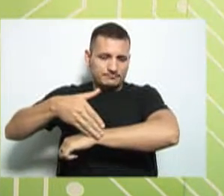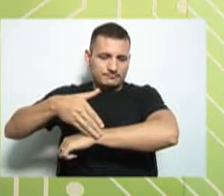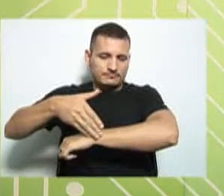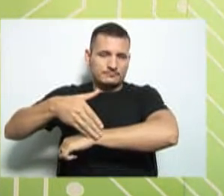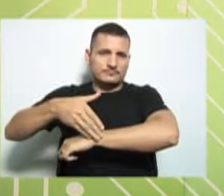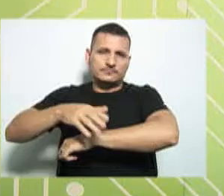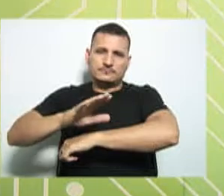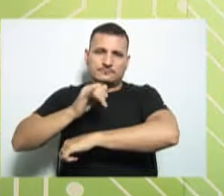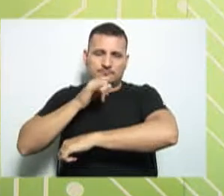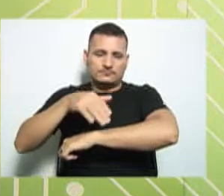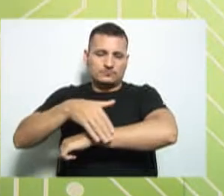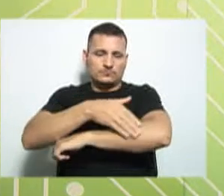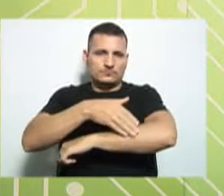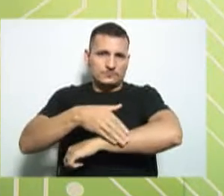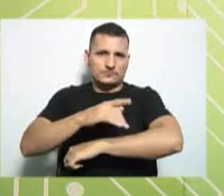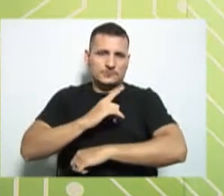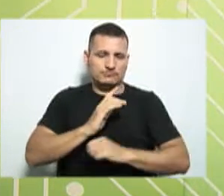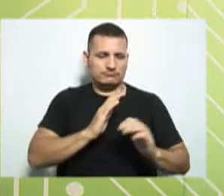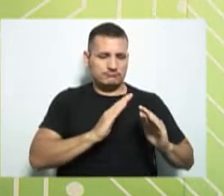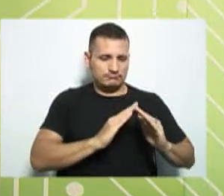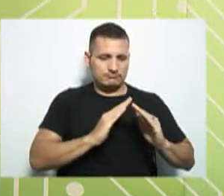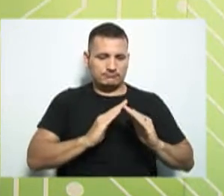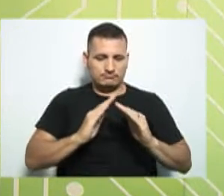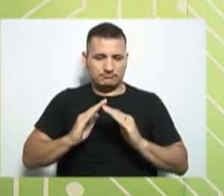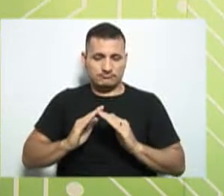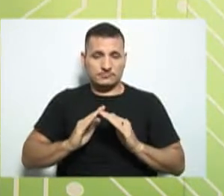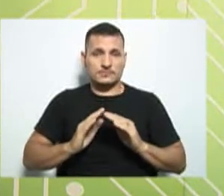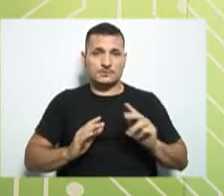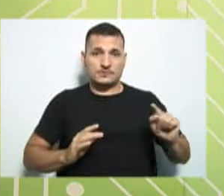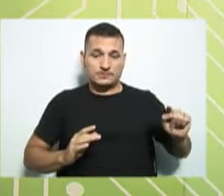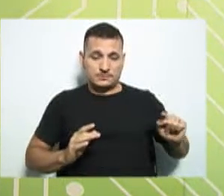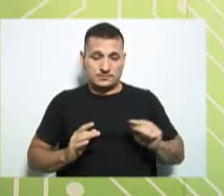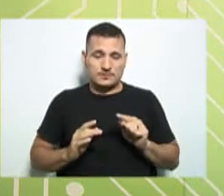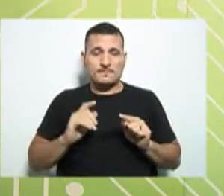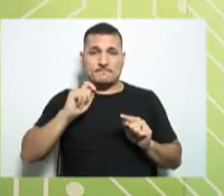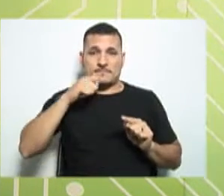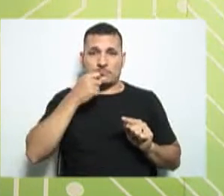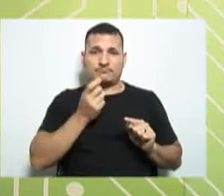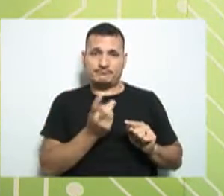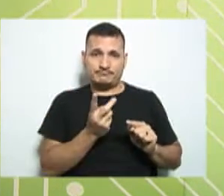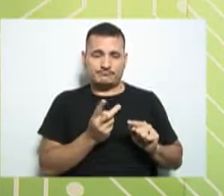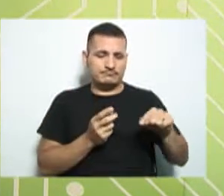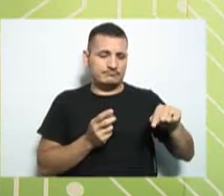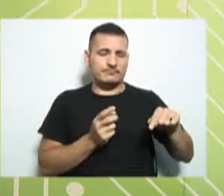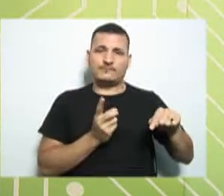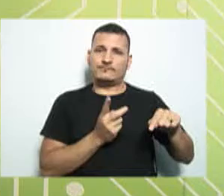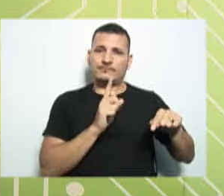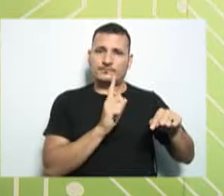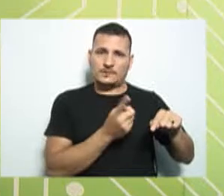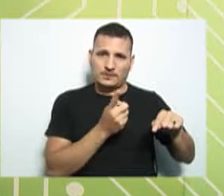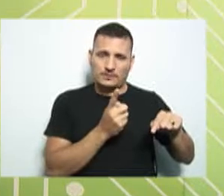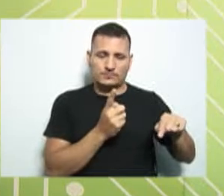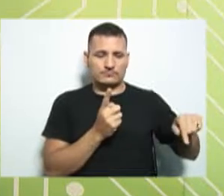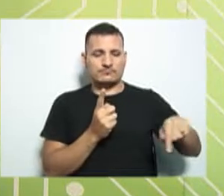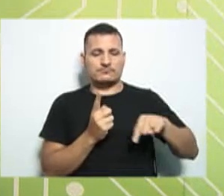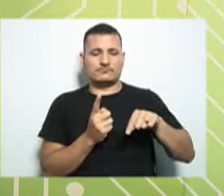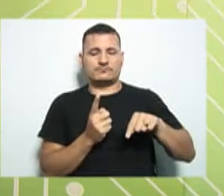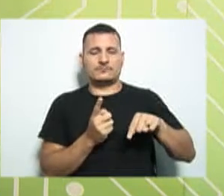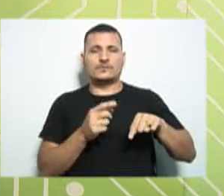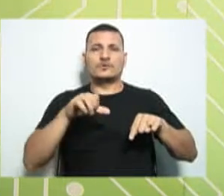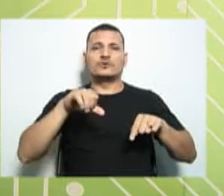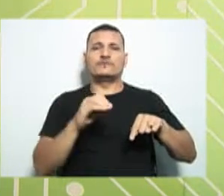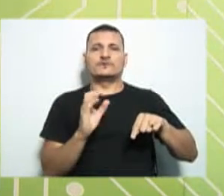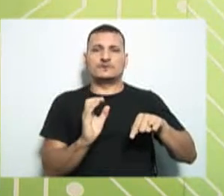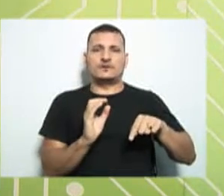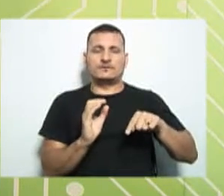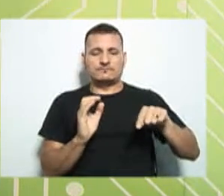3 padarias, essas padariazinhas de rua, e uma vende um pãozinho a R$1, outra vende um pãozinho a 90 centavos. O